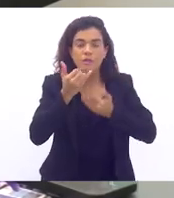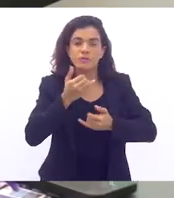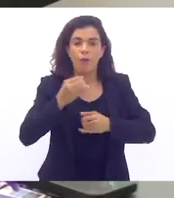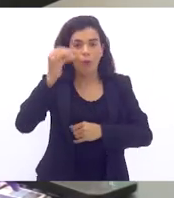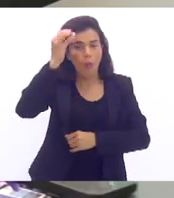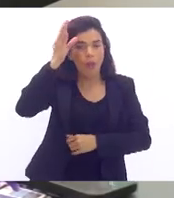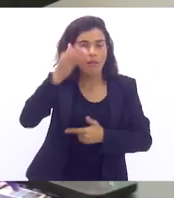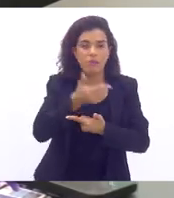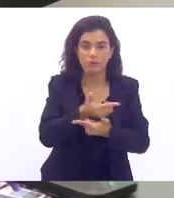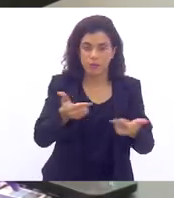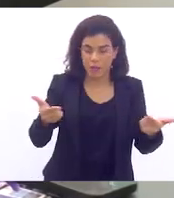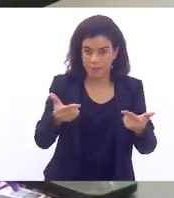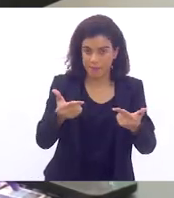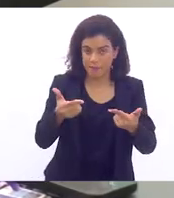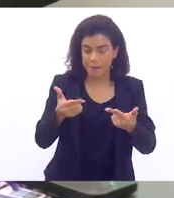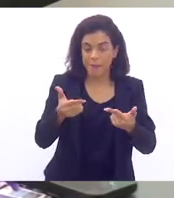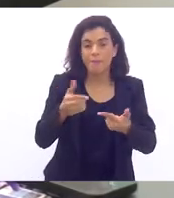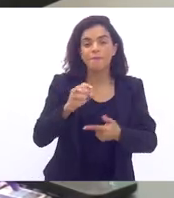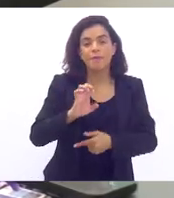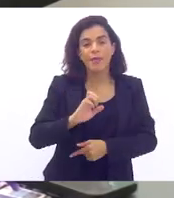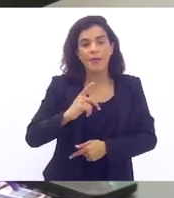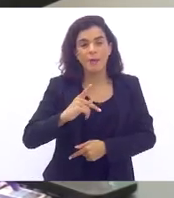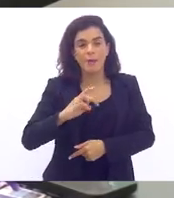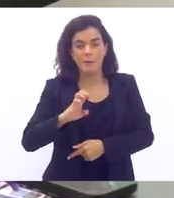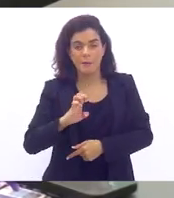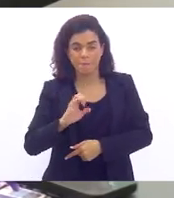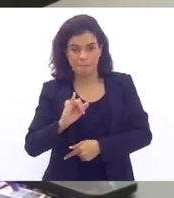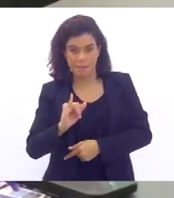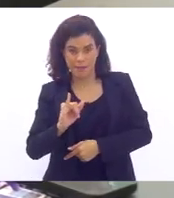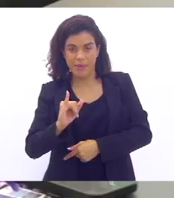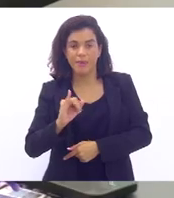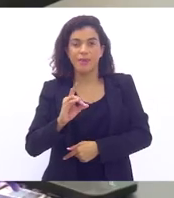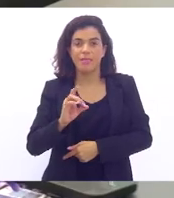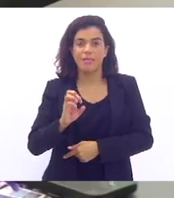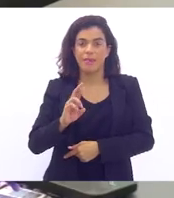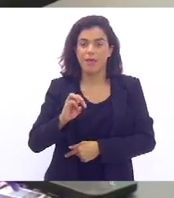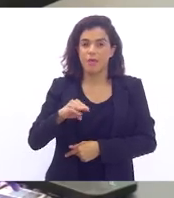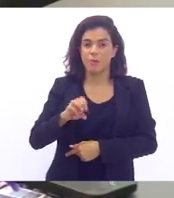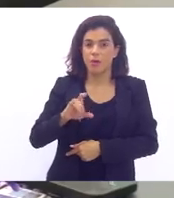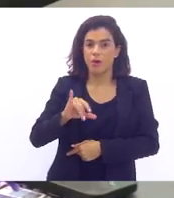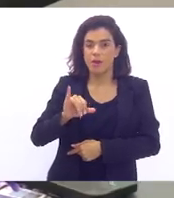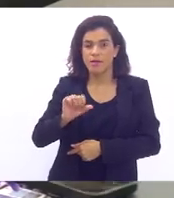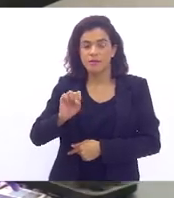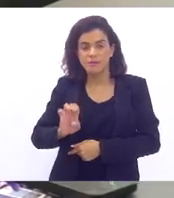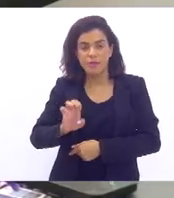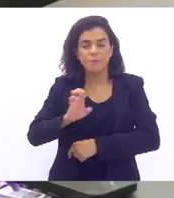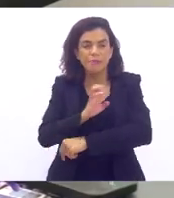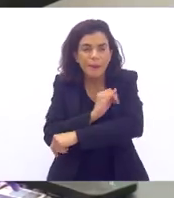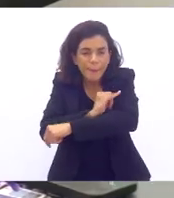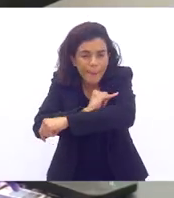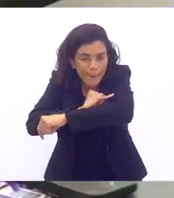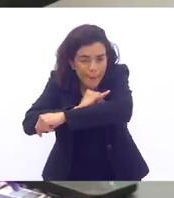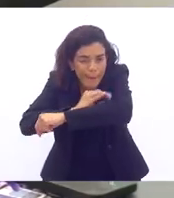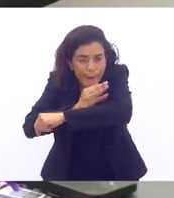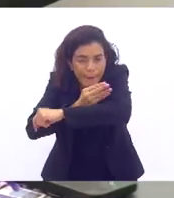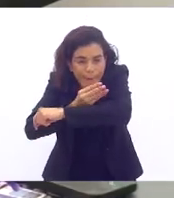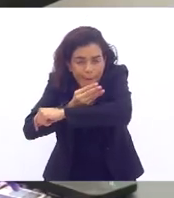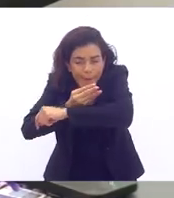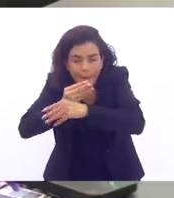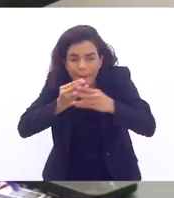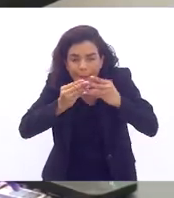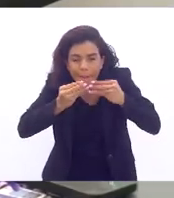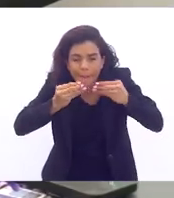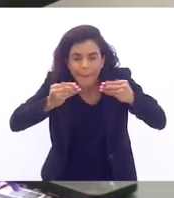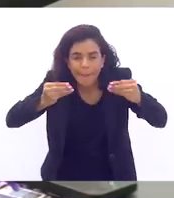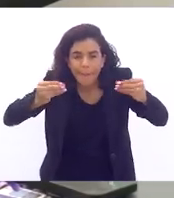claro disso primeiro que boa parte da sociedade sequer sabe o que é isso e consequentemente a maioria das pessoas pensa